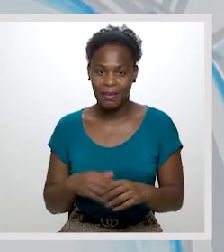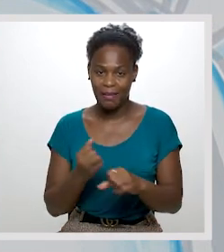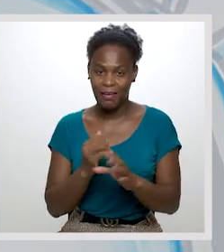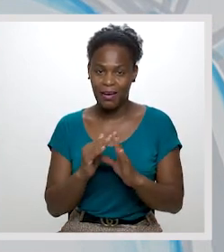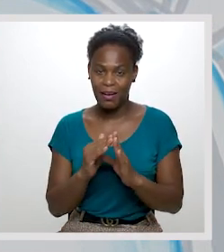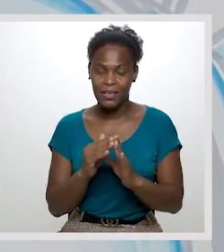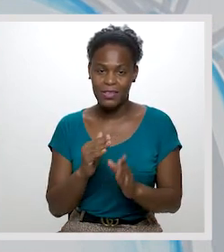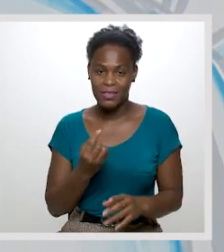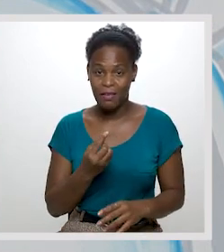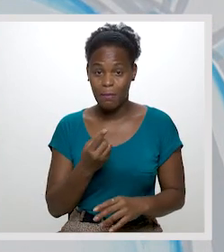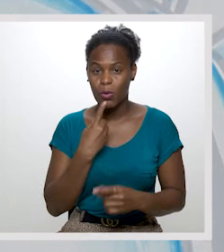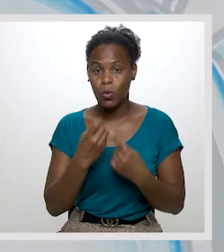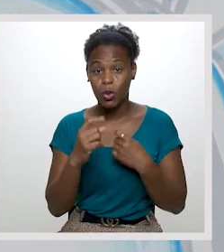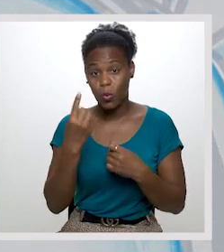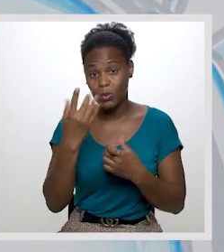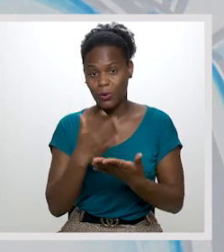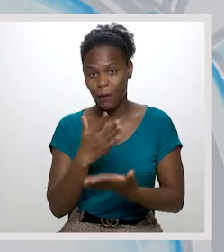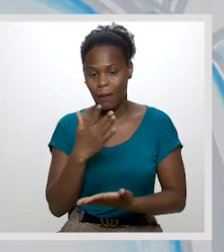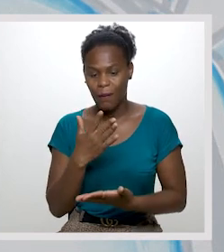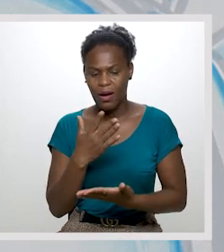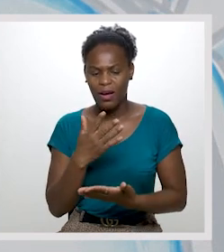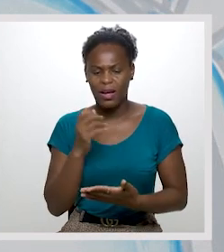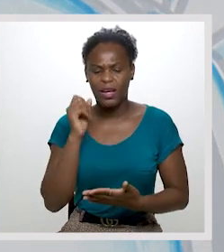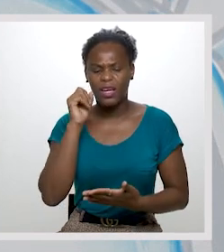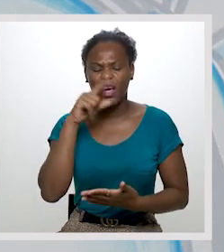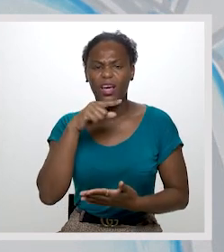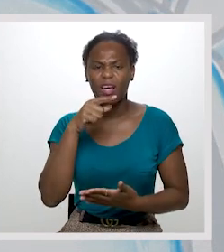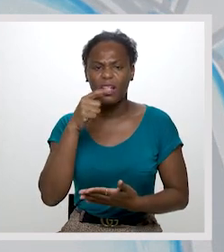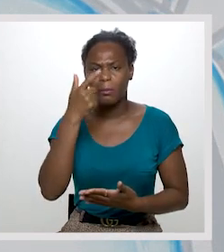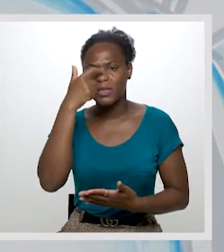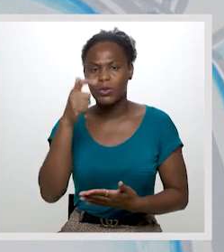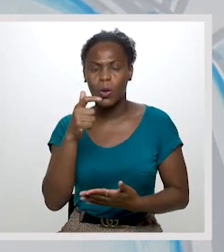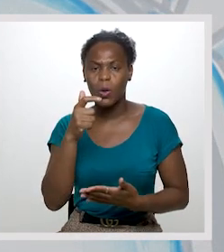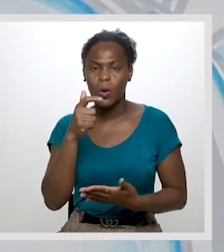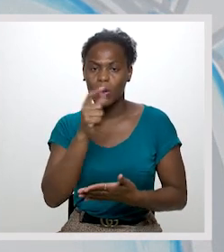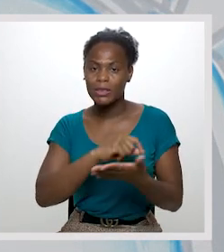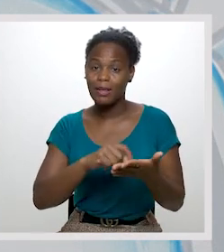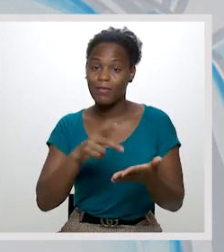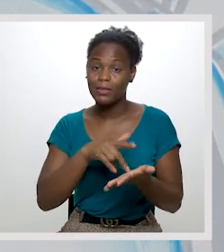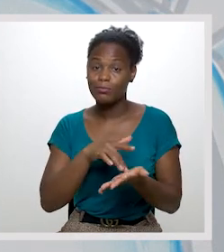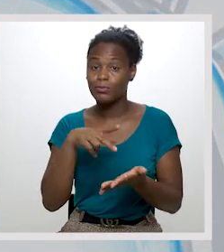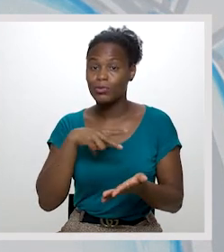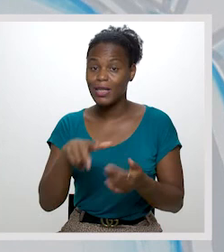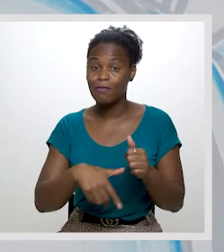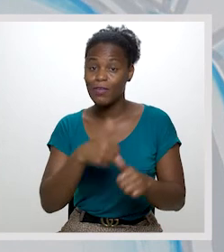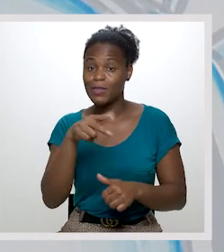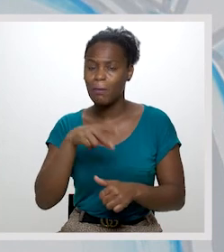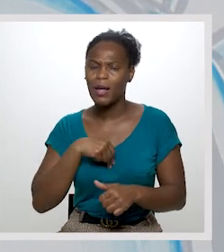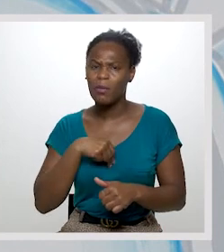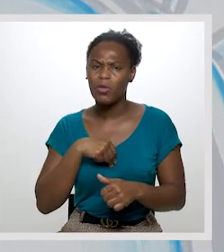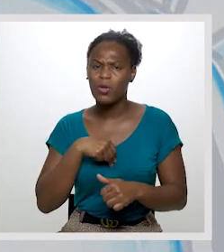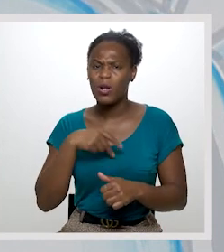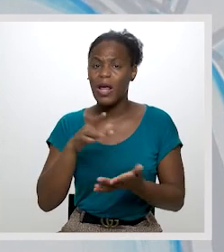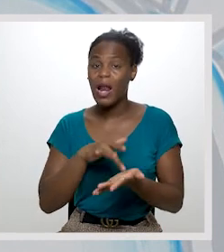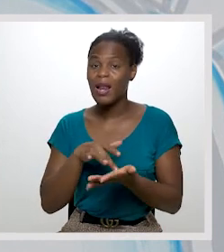de casa consiste numa única pergunta, que é: que escritor português venceu o Prémio Nobel da Literatura no ano